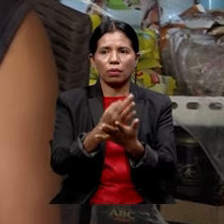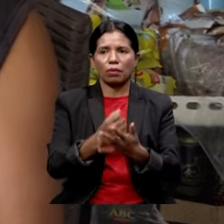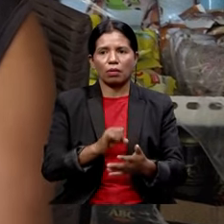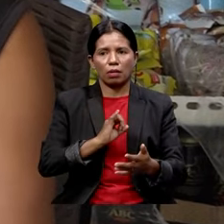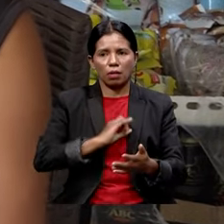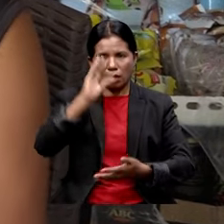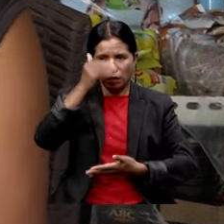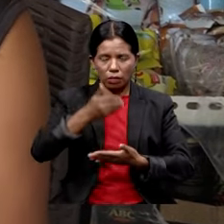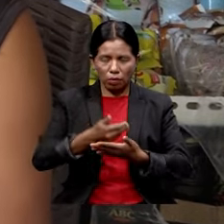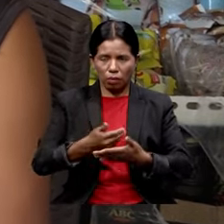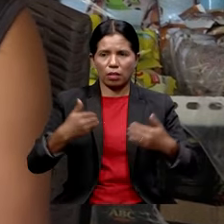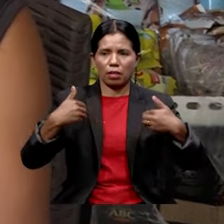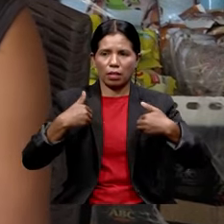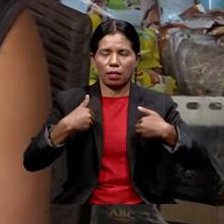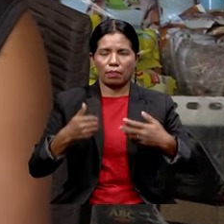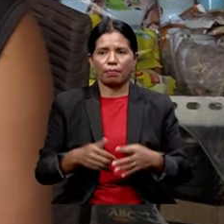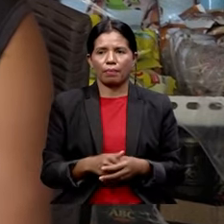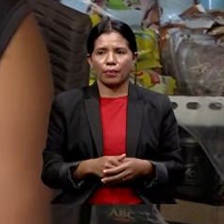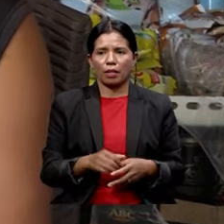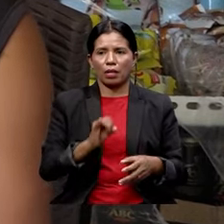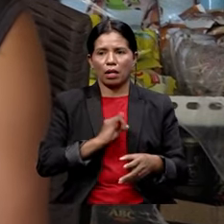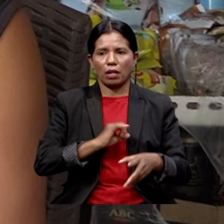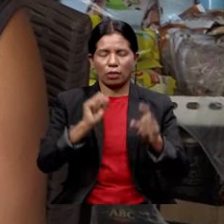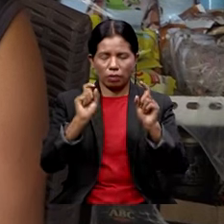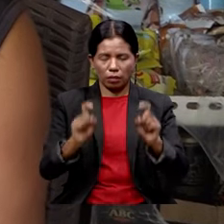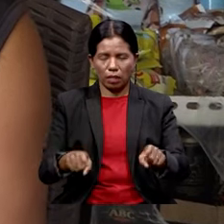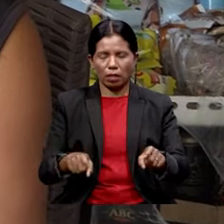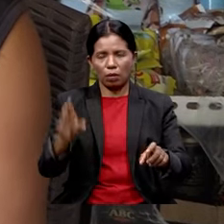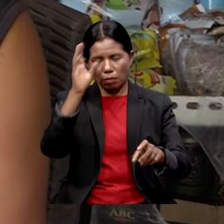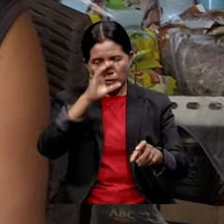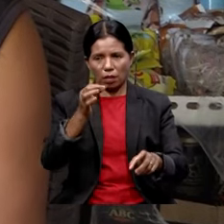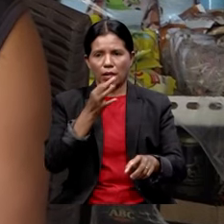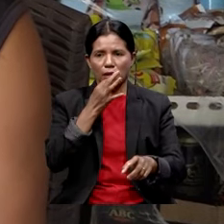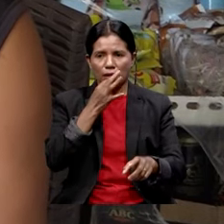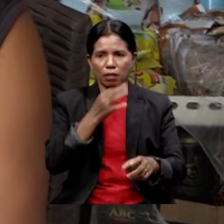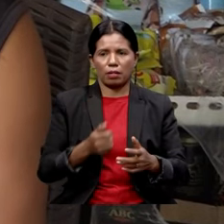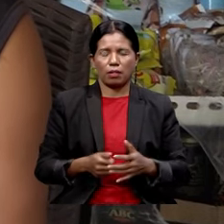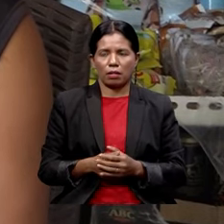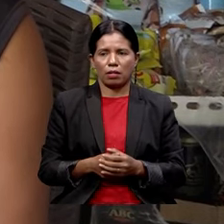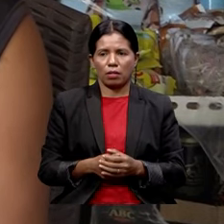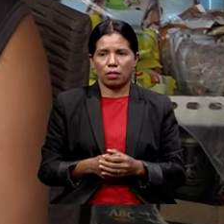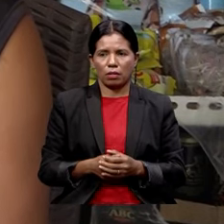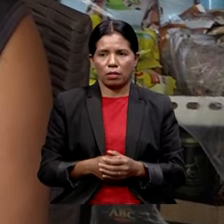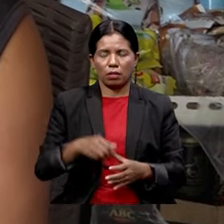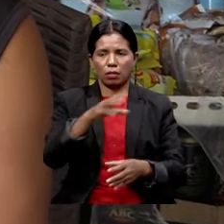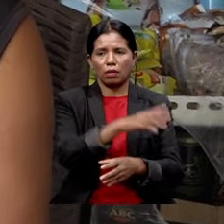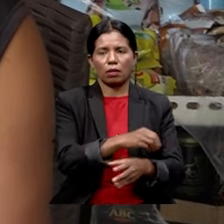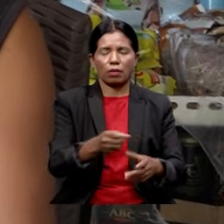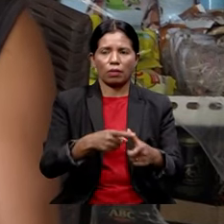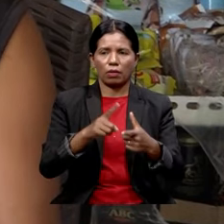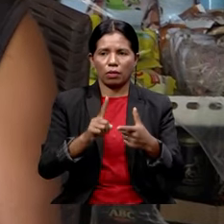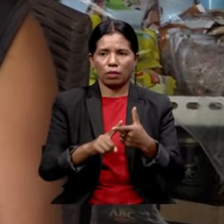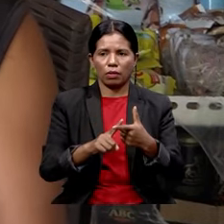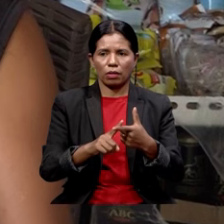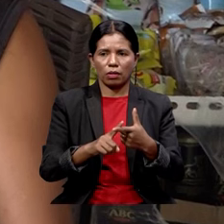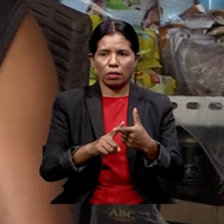nia oan iha. Hau ting keser buka hahan, buka hahan. Halo to buka oh halo